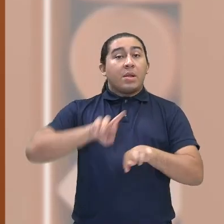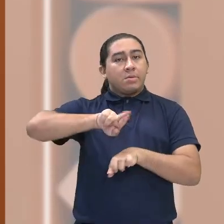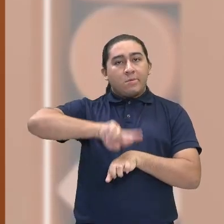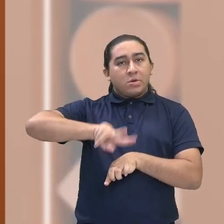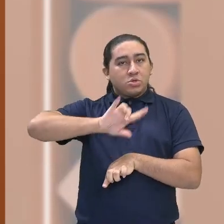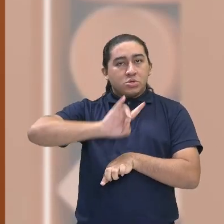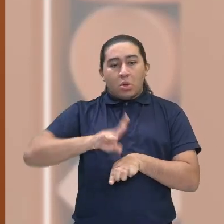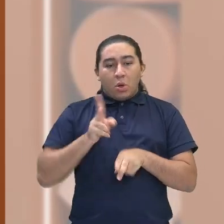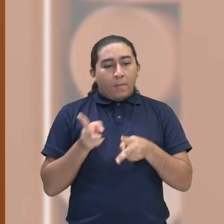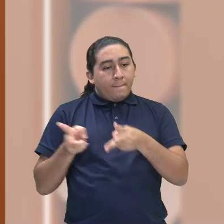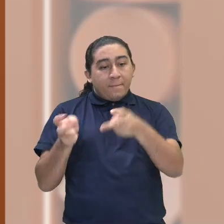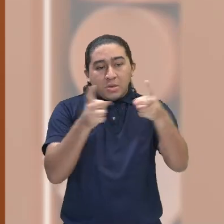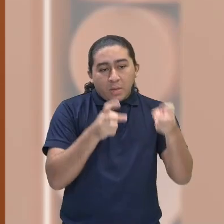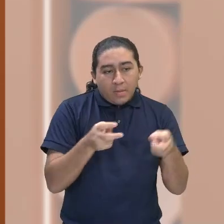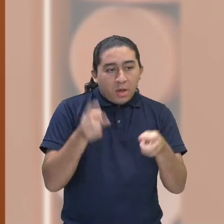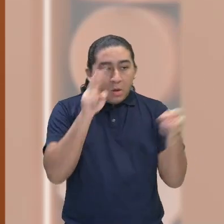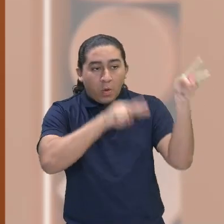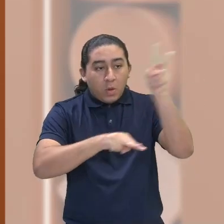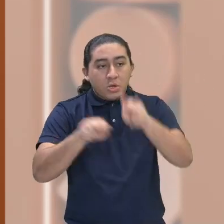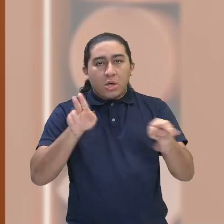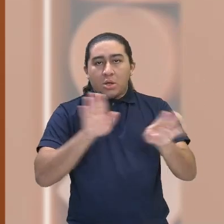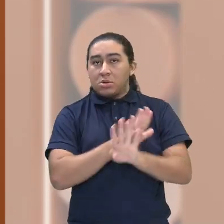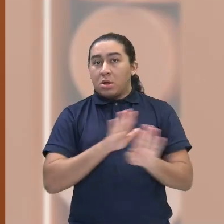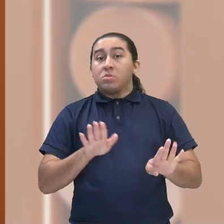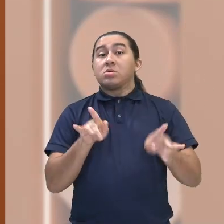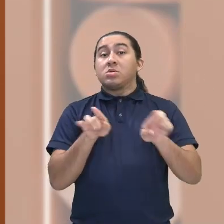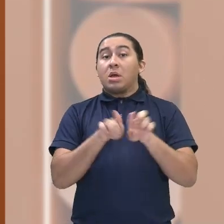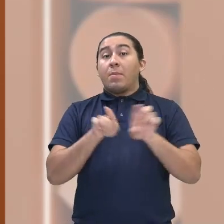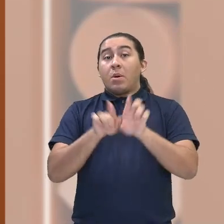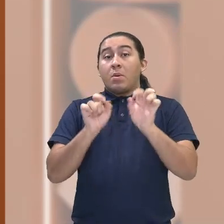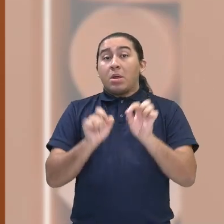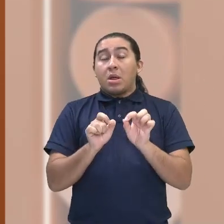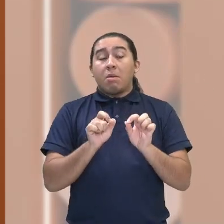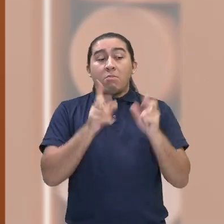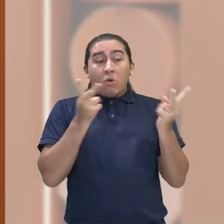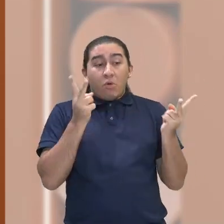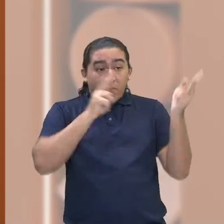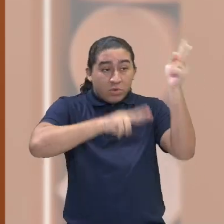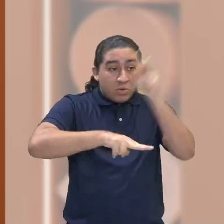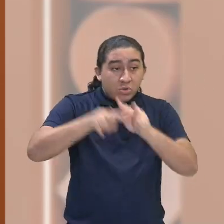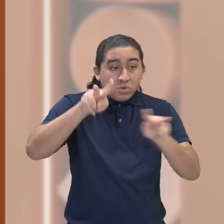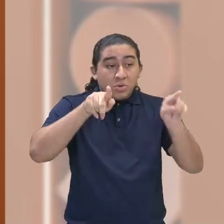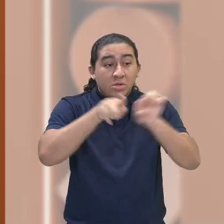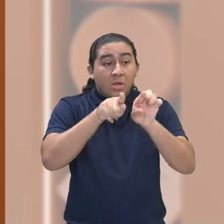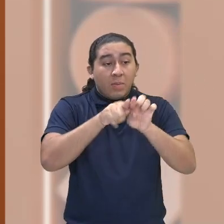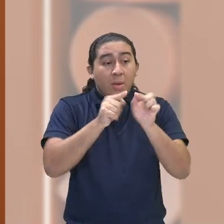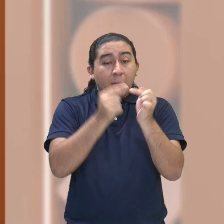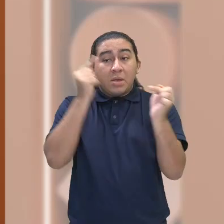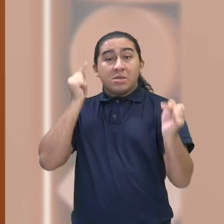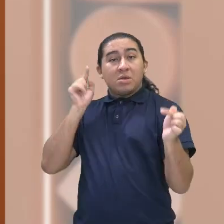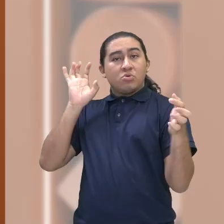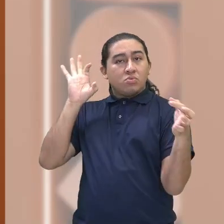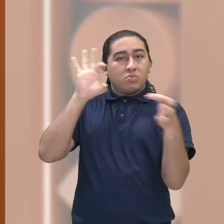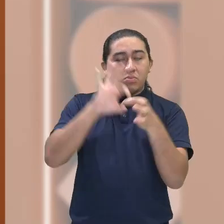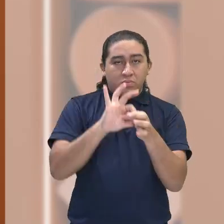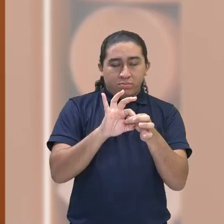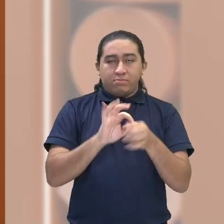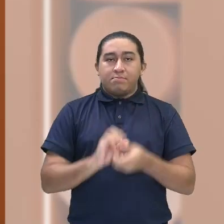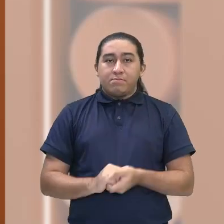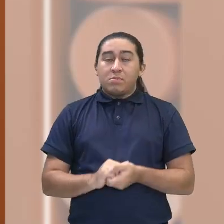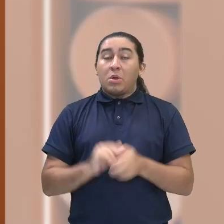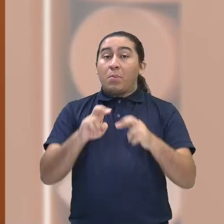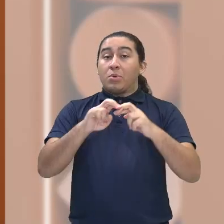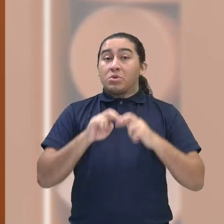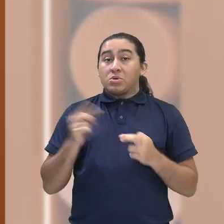olhar para esses registros, mas sim relacioná-los com o presente. E é assim que